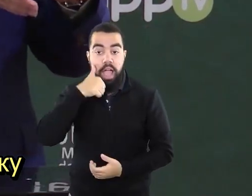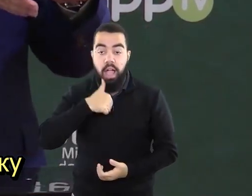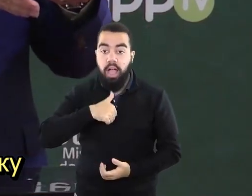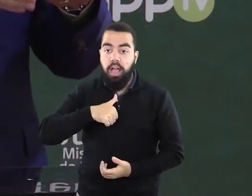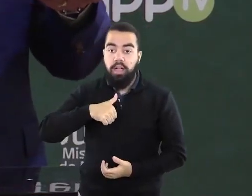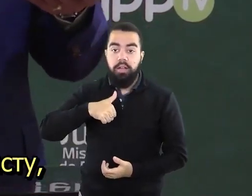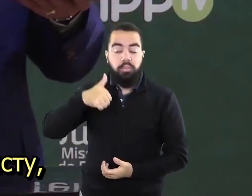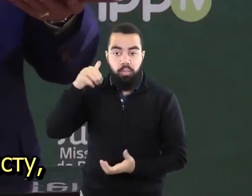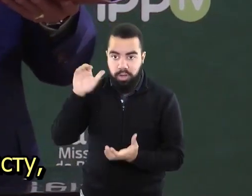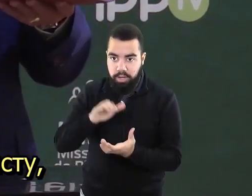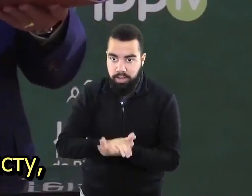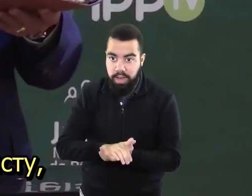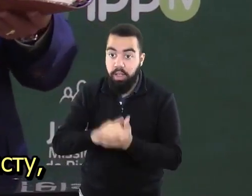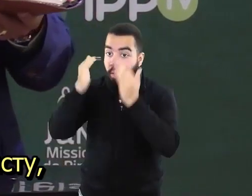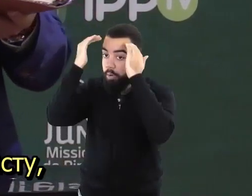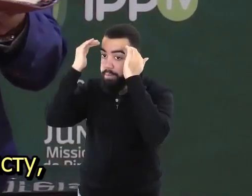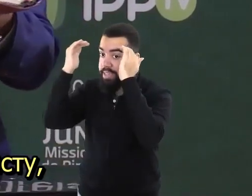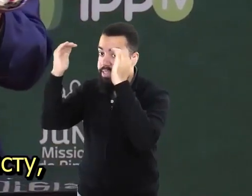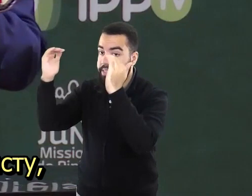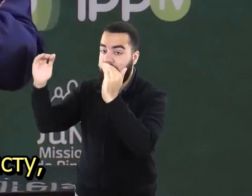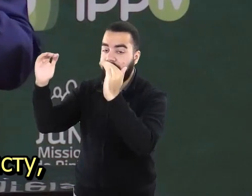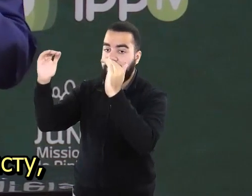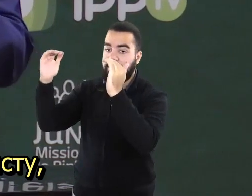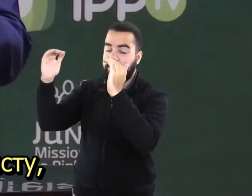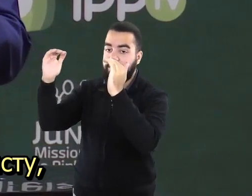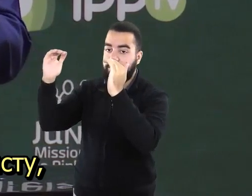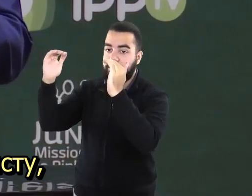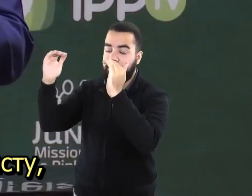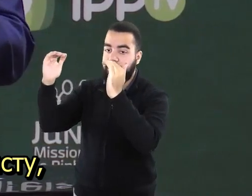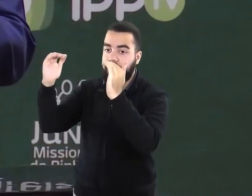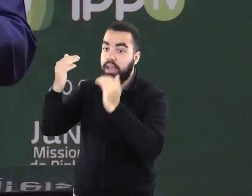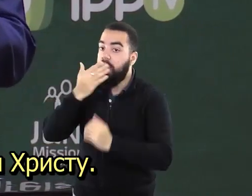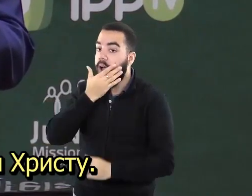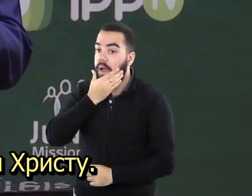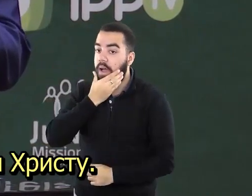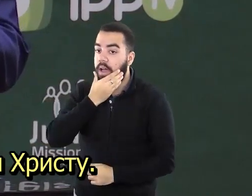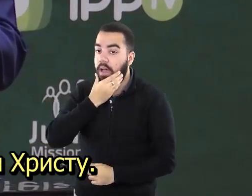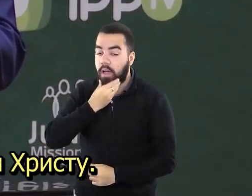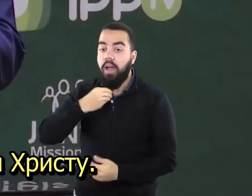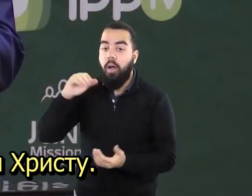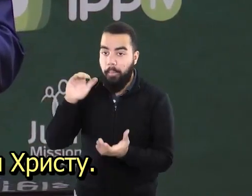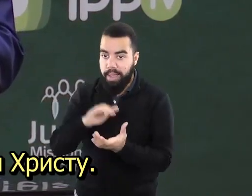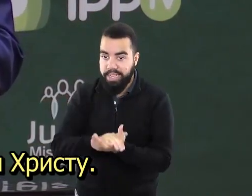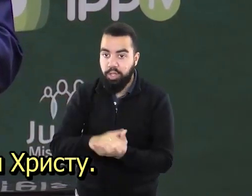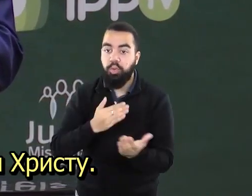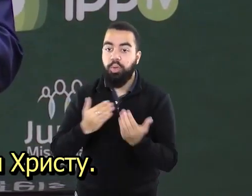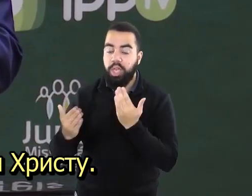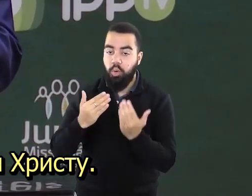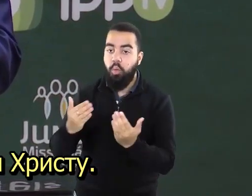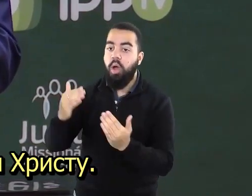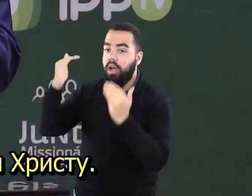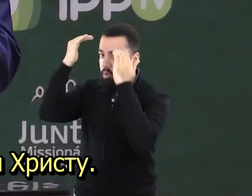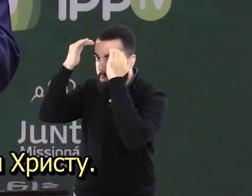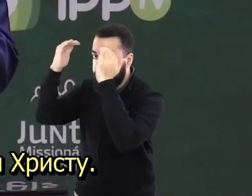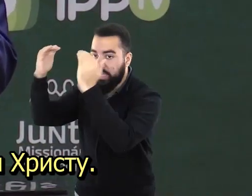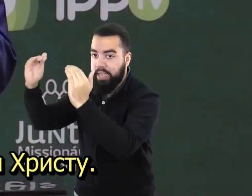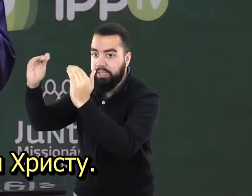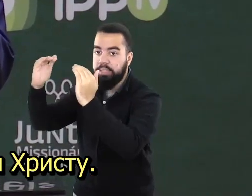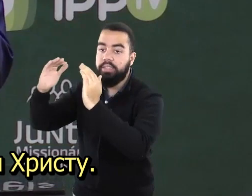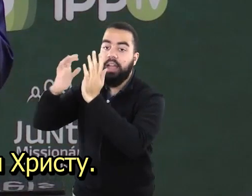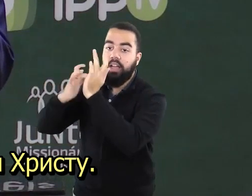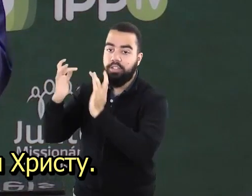marido da mesma maneira que ela é submissa a Cristo, ou da mesma natureza, ou da mesma forma que a igreja é